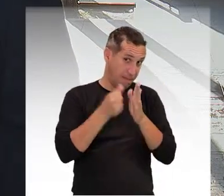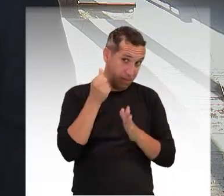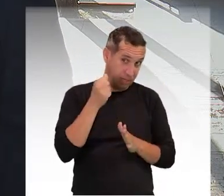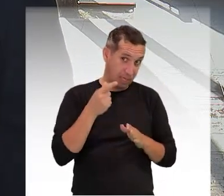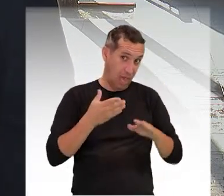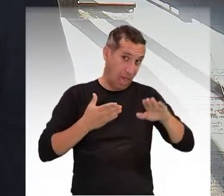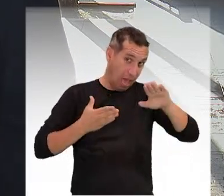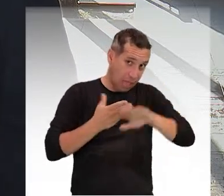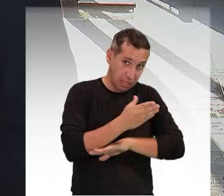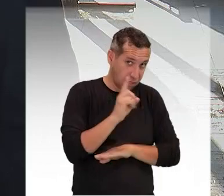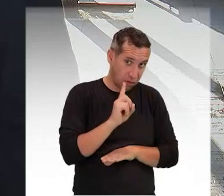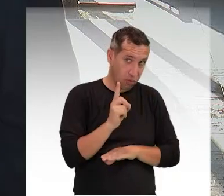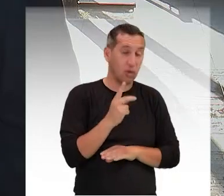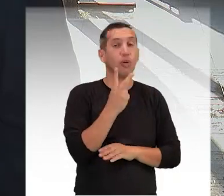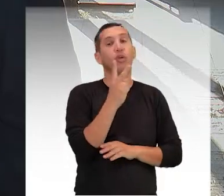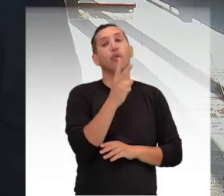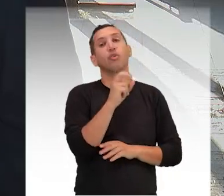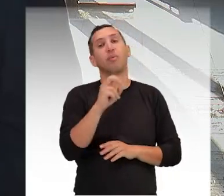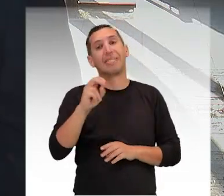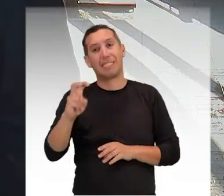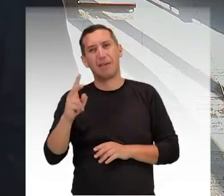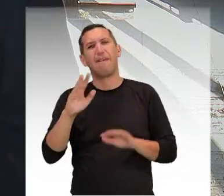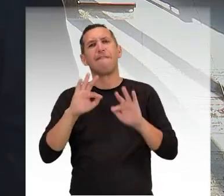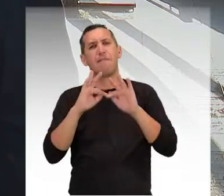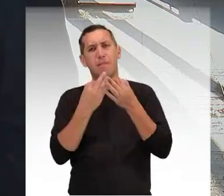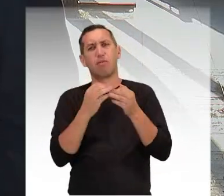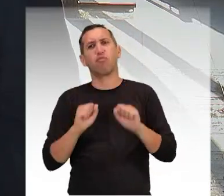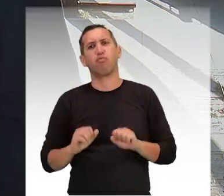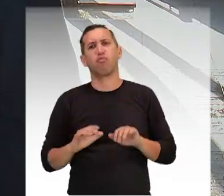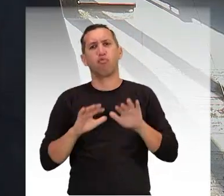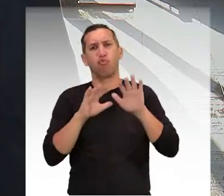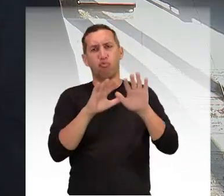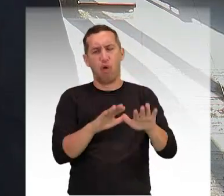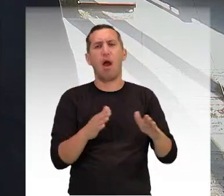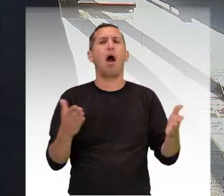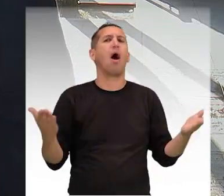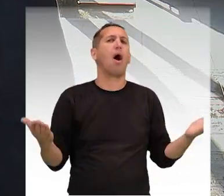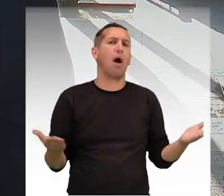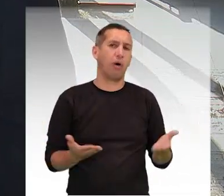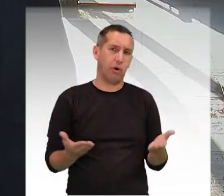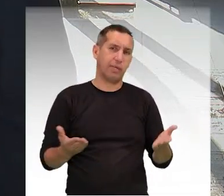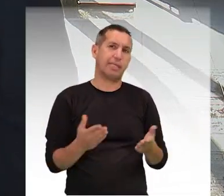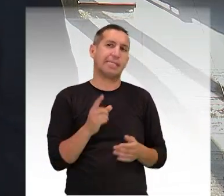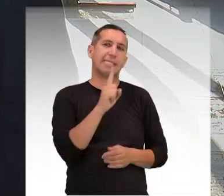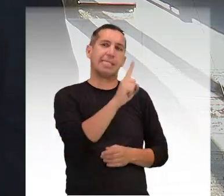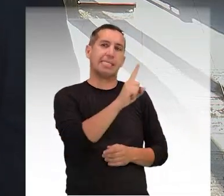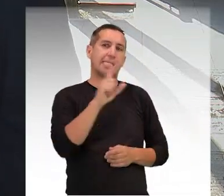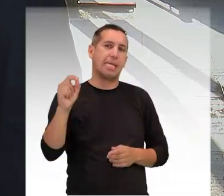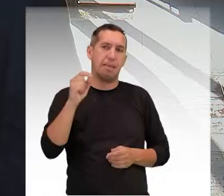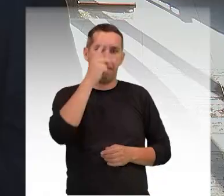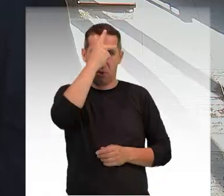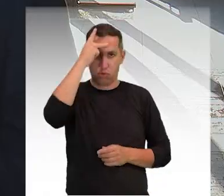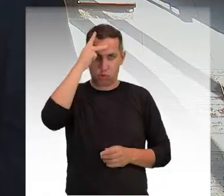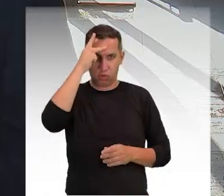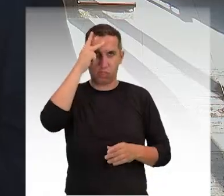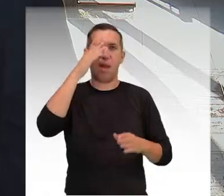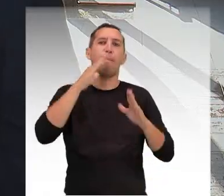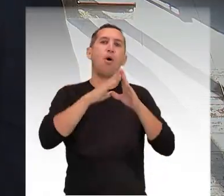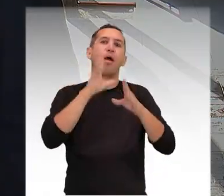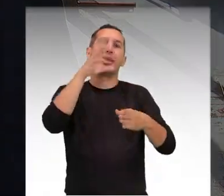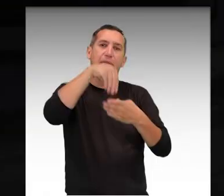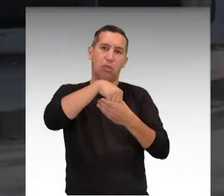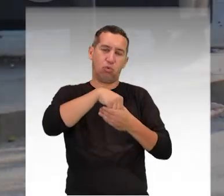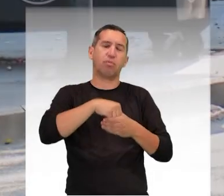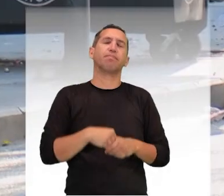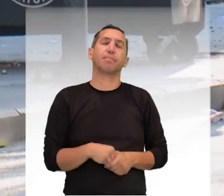primeira vez que ele é ocupado. Em 2005, um conjunto de famílias veio morar aqui. Agora, cerca de 100 pessoas estão morando